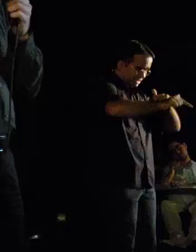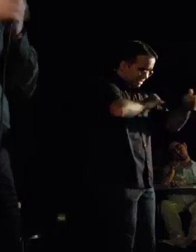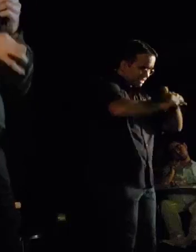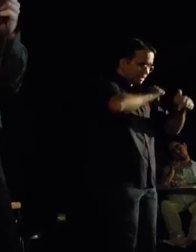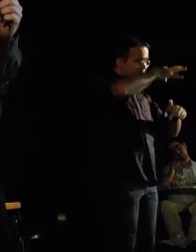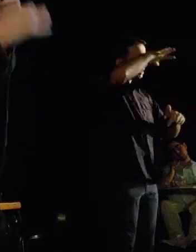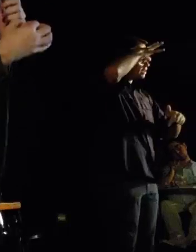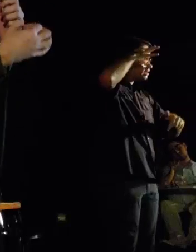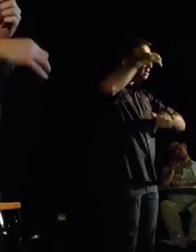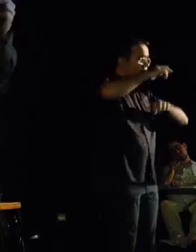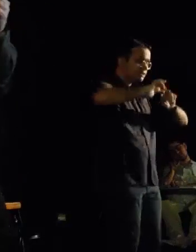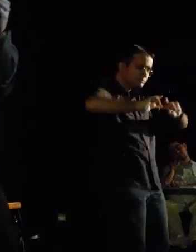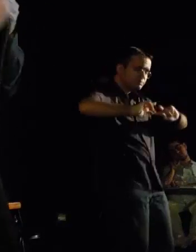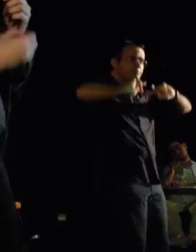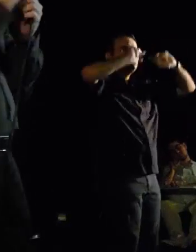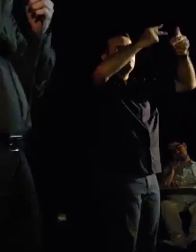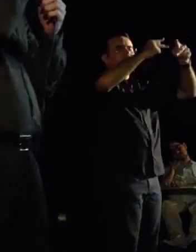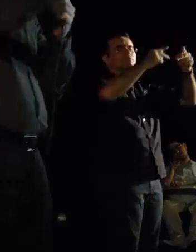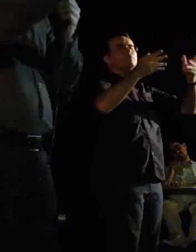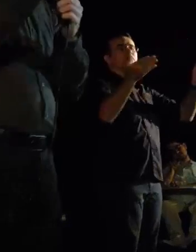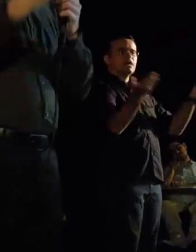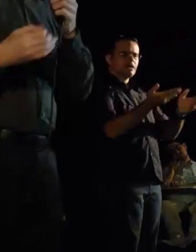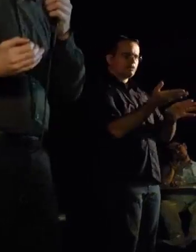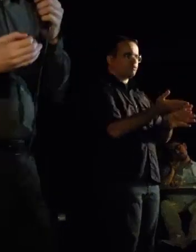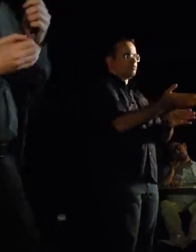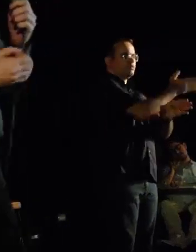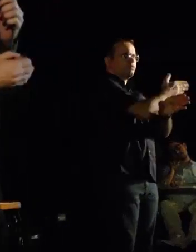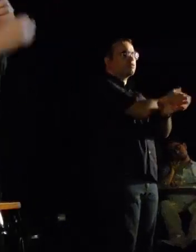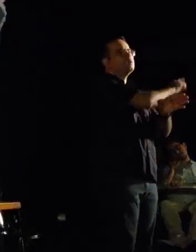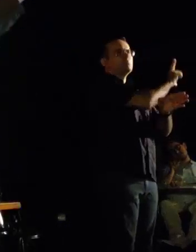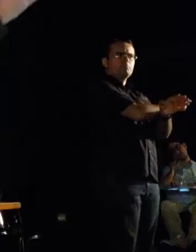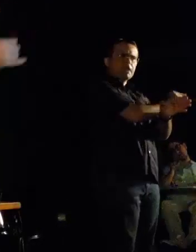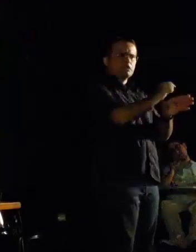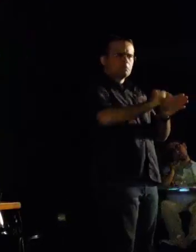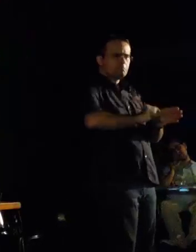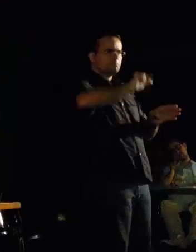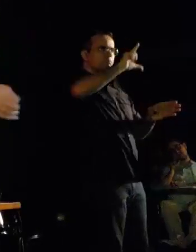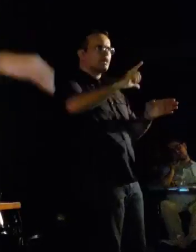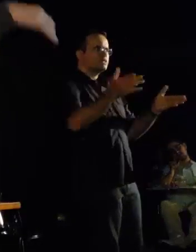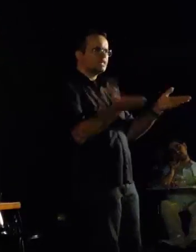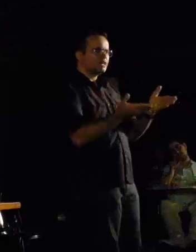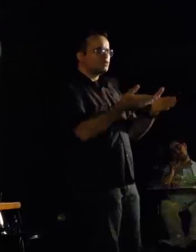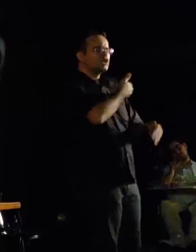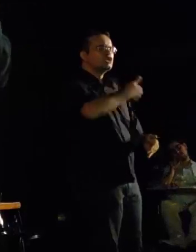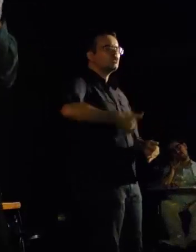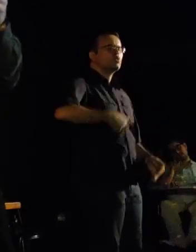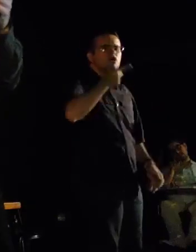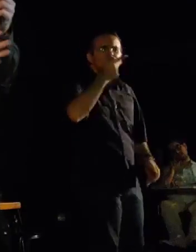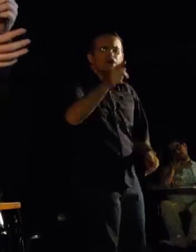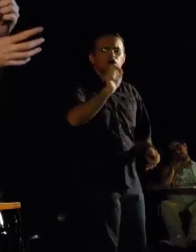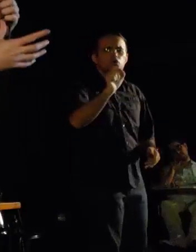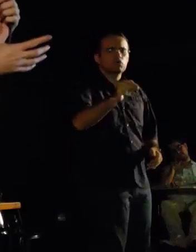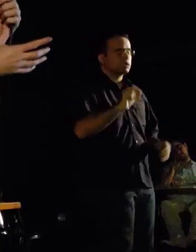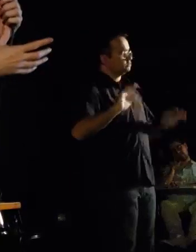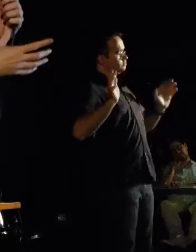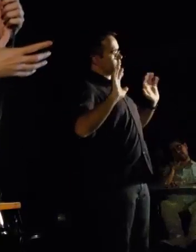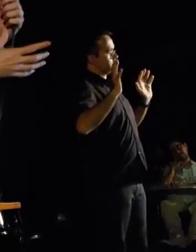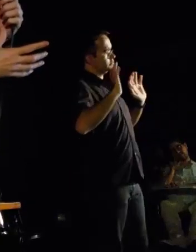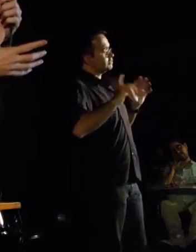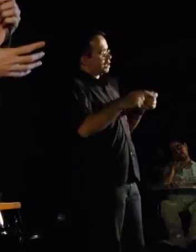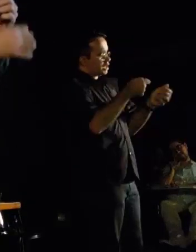nós conseguíamos antes, e tudo que os governos têm para nos oferecer é um discurso de austeridade